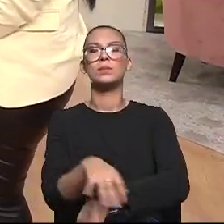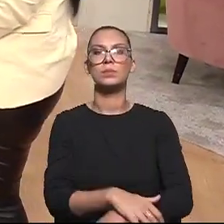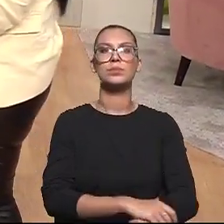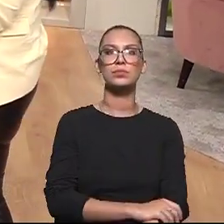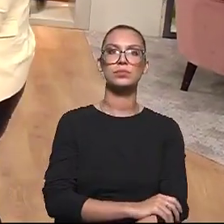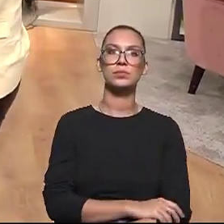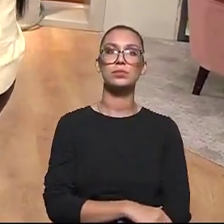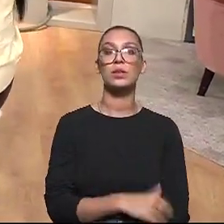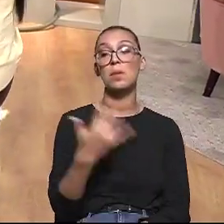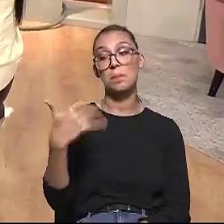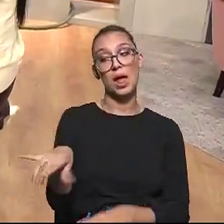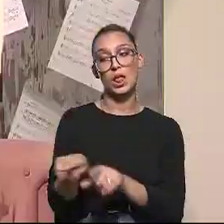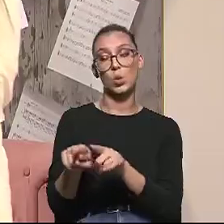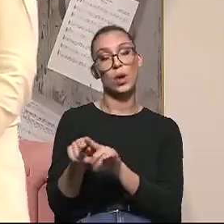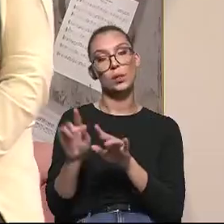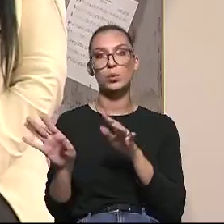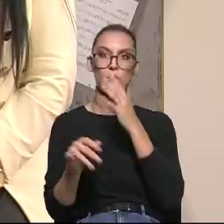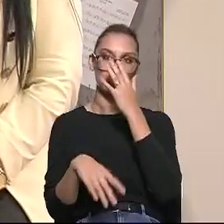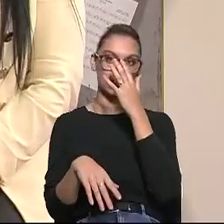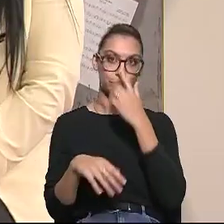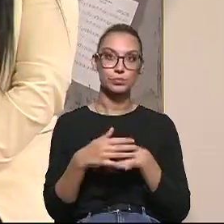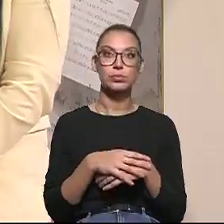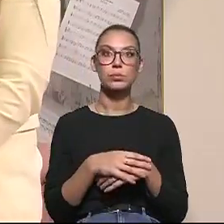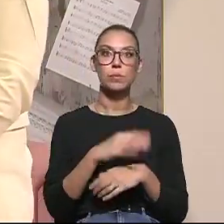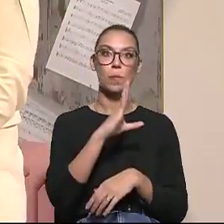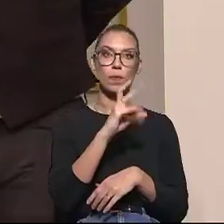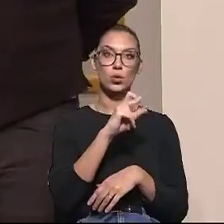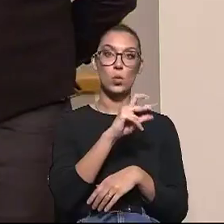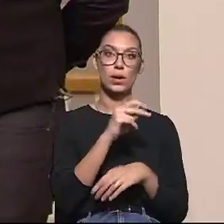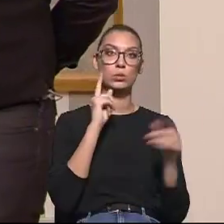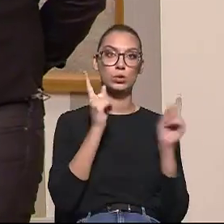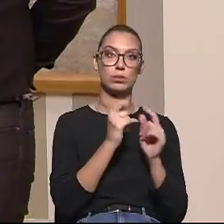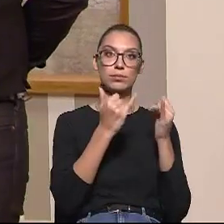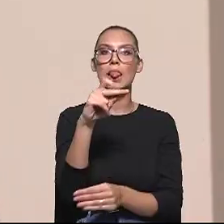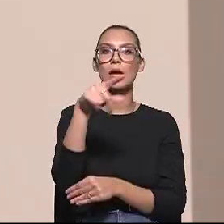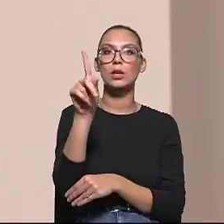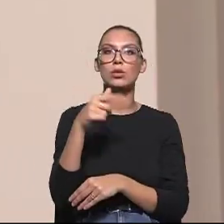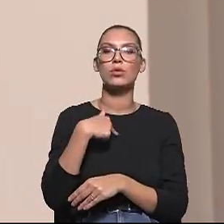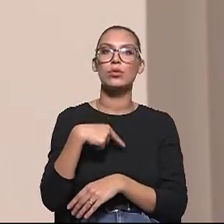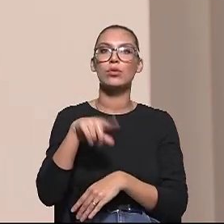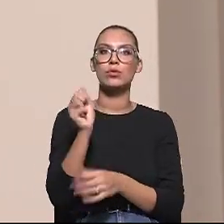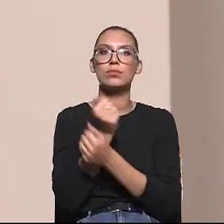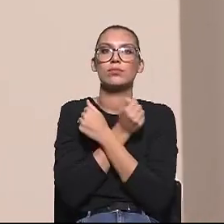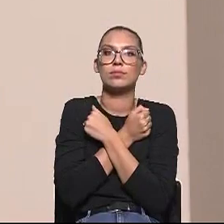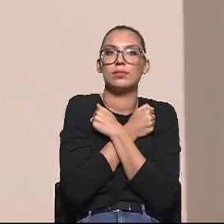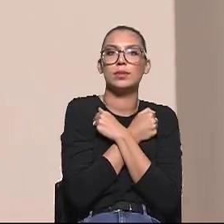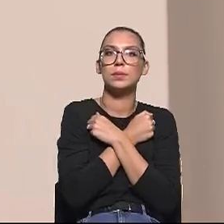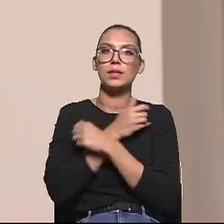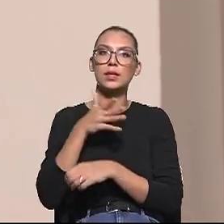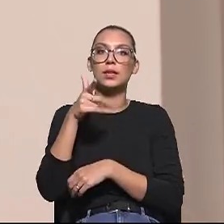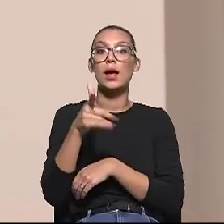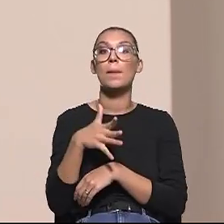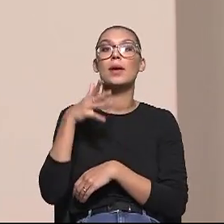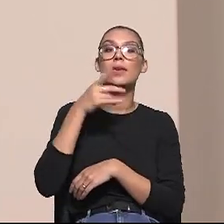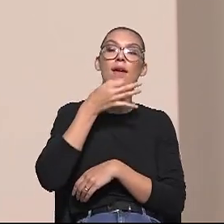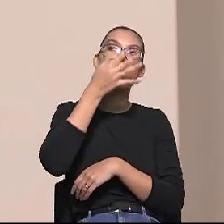Qualquer da Sónia, não ia contar porque só jogava a Sónia. Joaninha, vamos à próxima música. Eu vou te abraçar amanhã